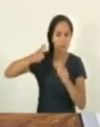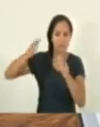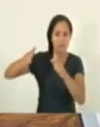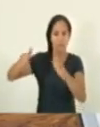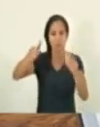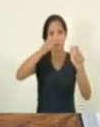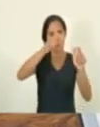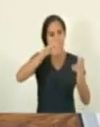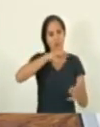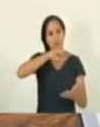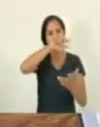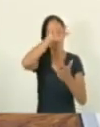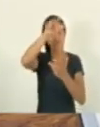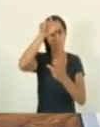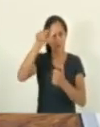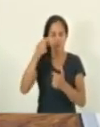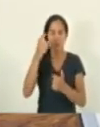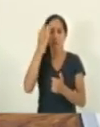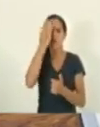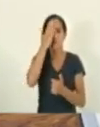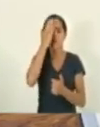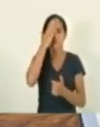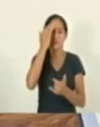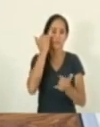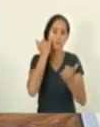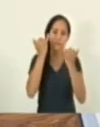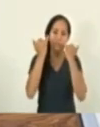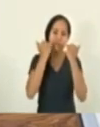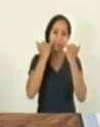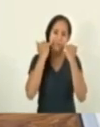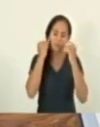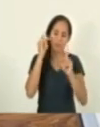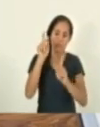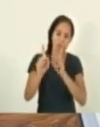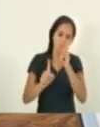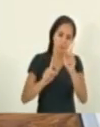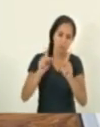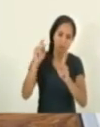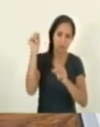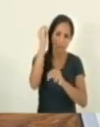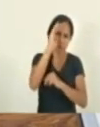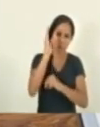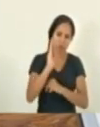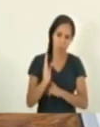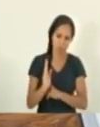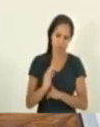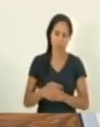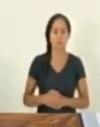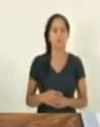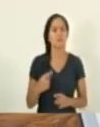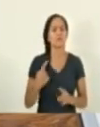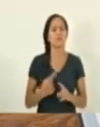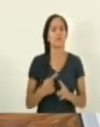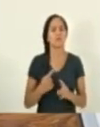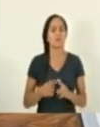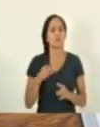do mundo para obter informações a respeito do Brasil. E por que o censo